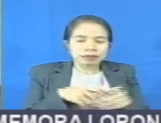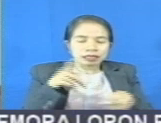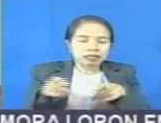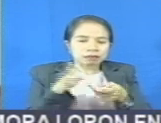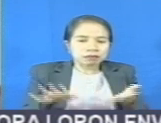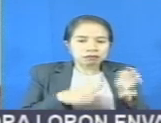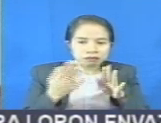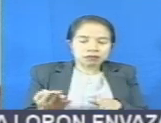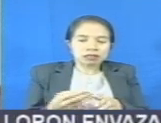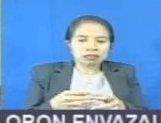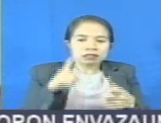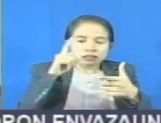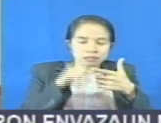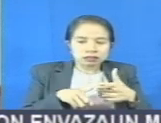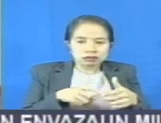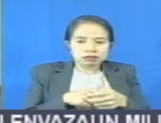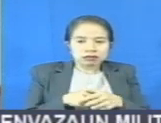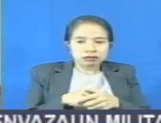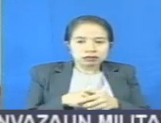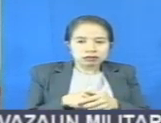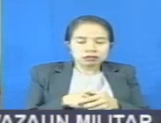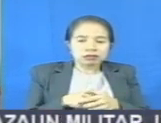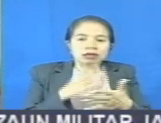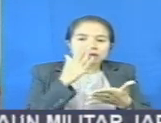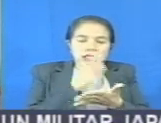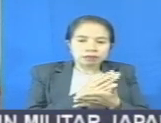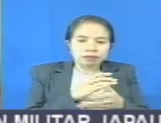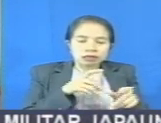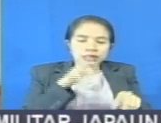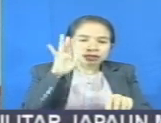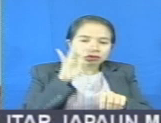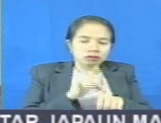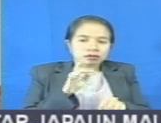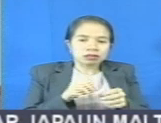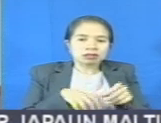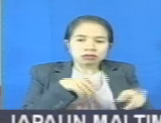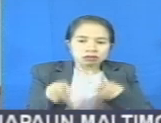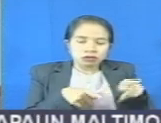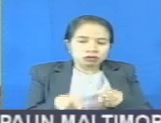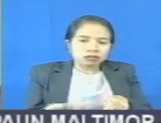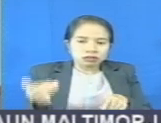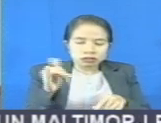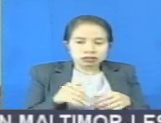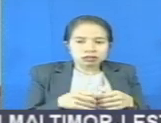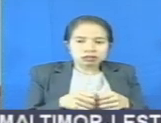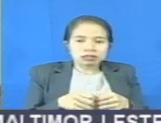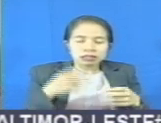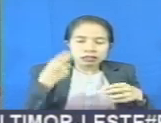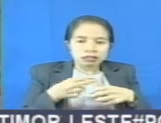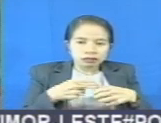mamate. Segundo, é que evita contaminação, contágio comunitário. Apesar de risco